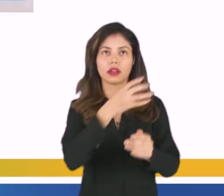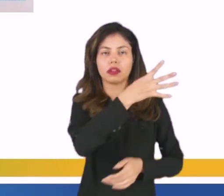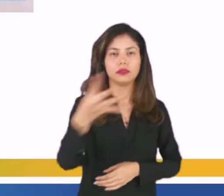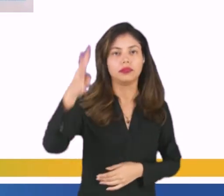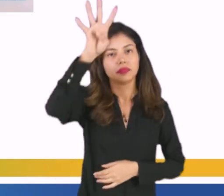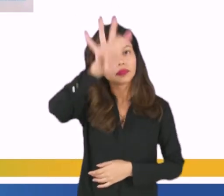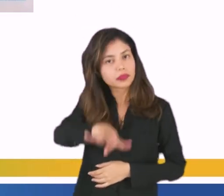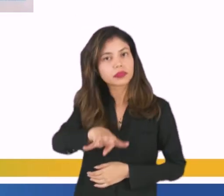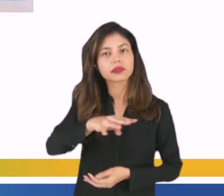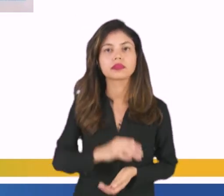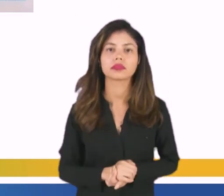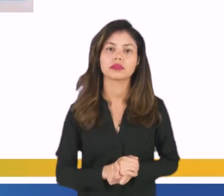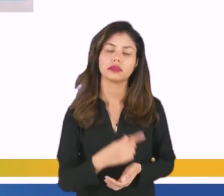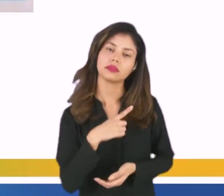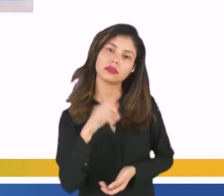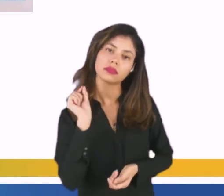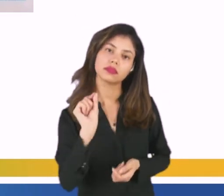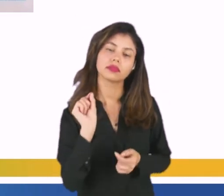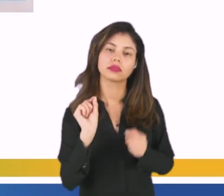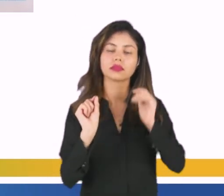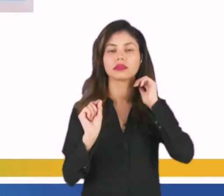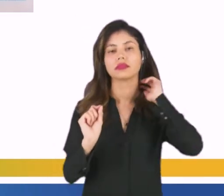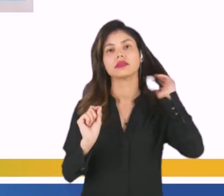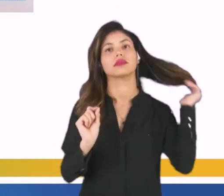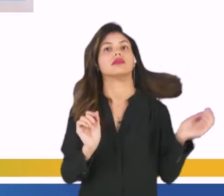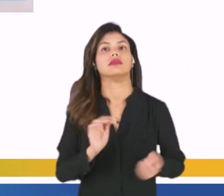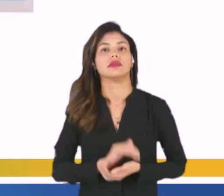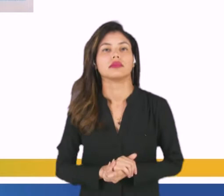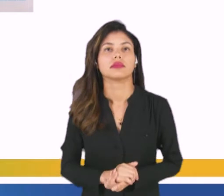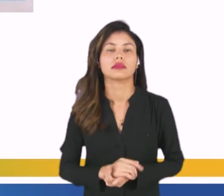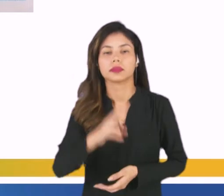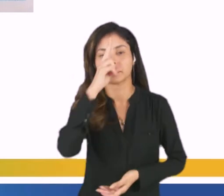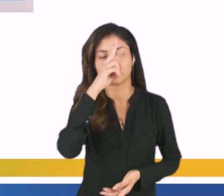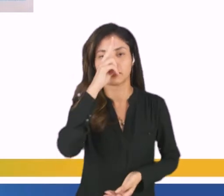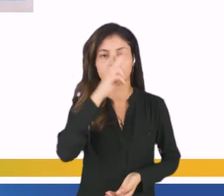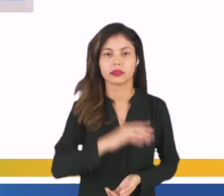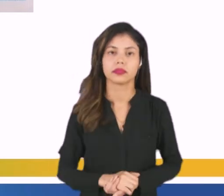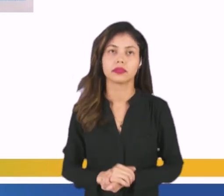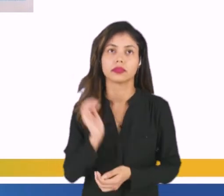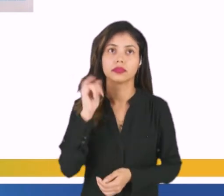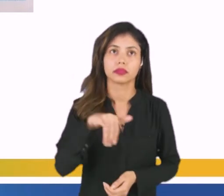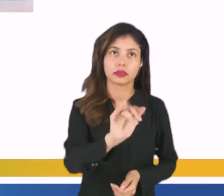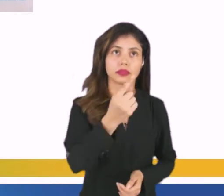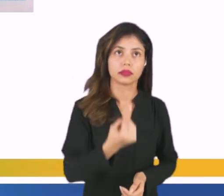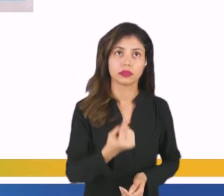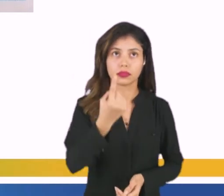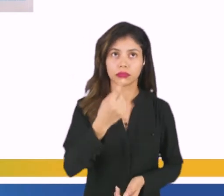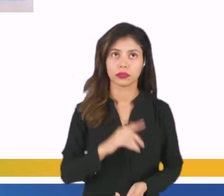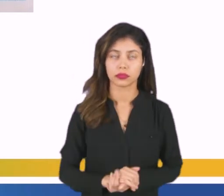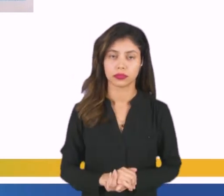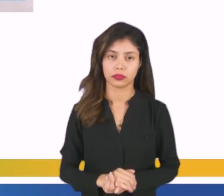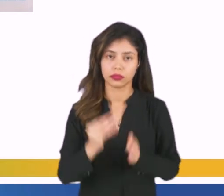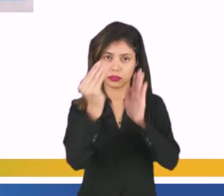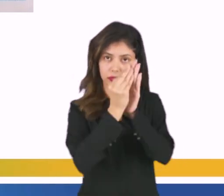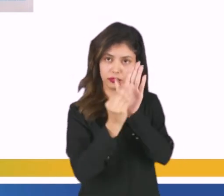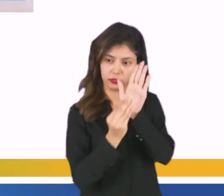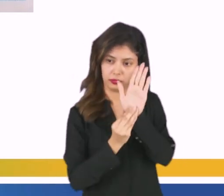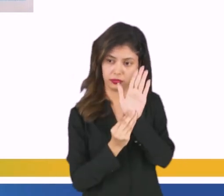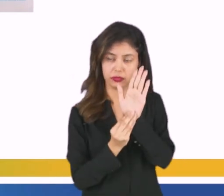de resolução, nós vamos ter as seguintes situações. Lembre-se que o y1 ele está